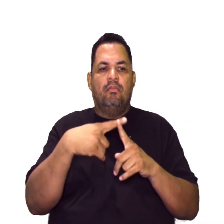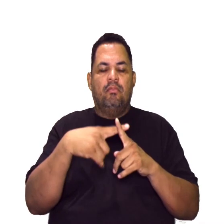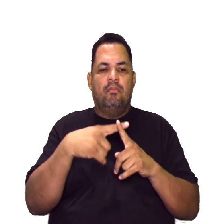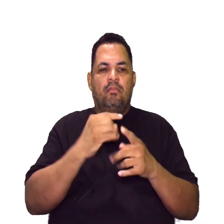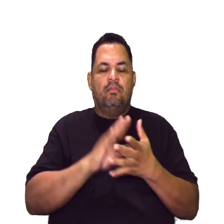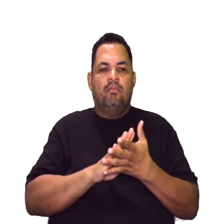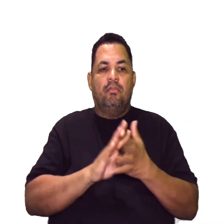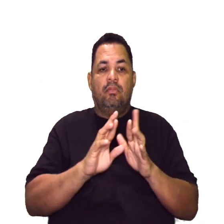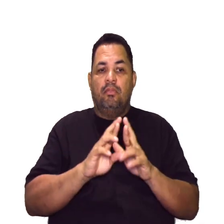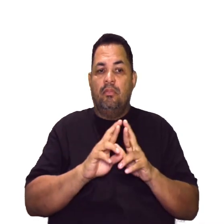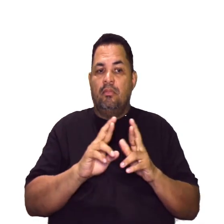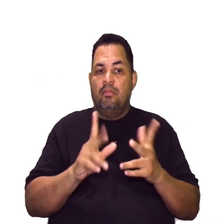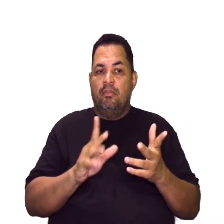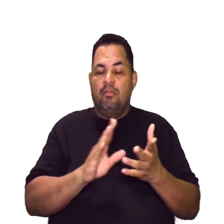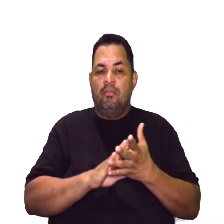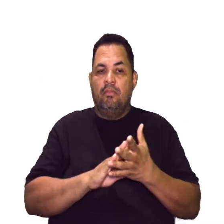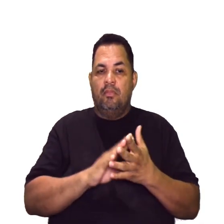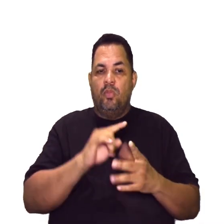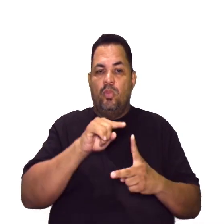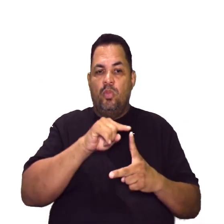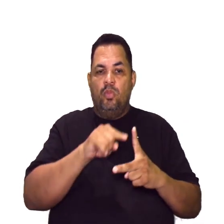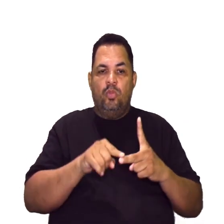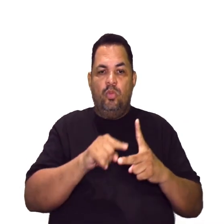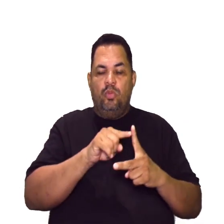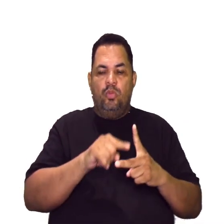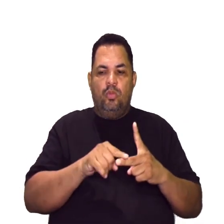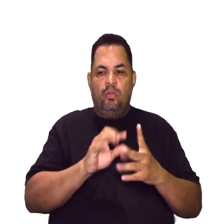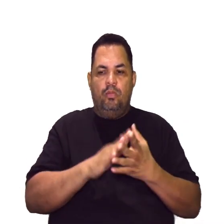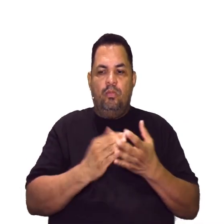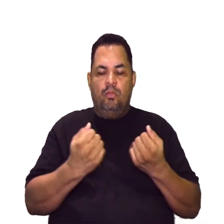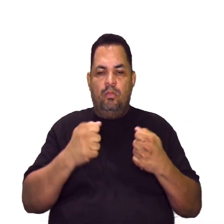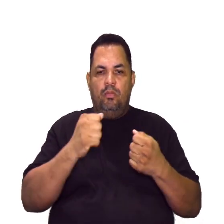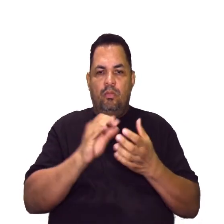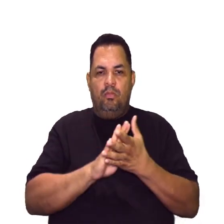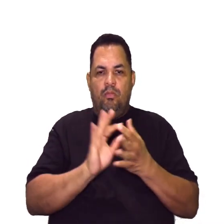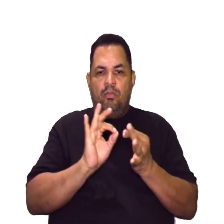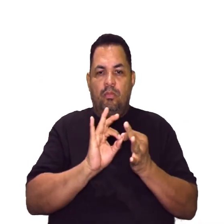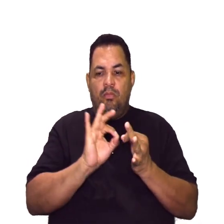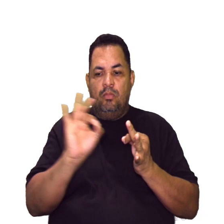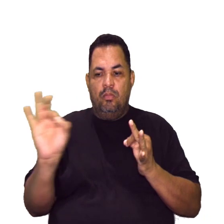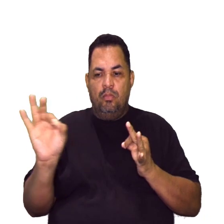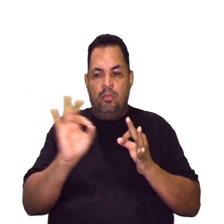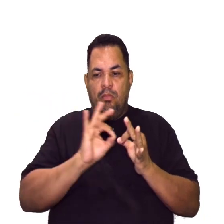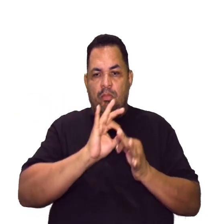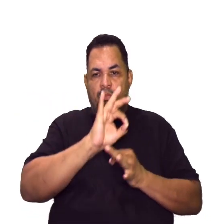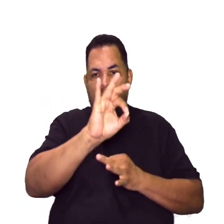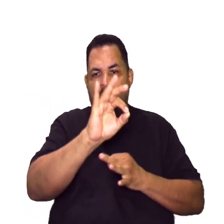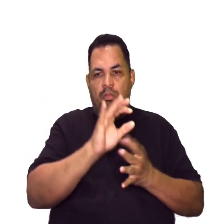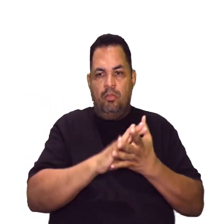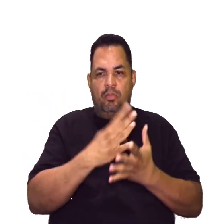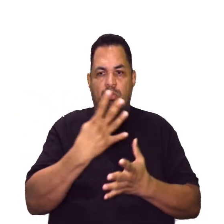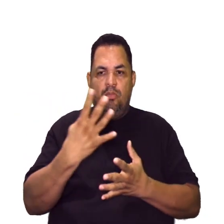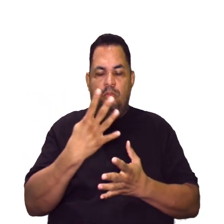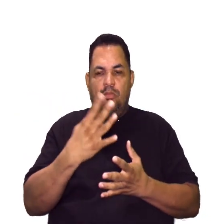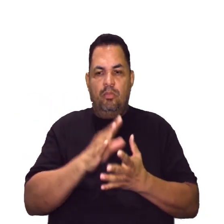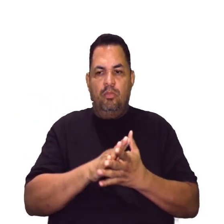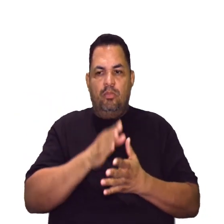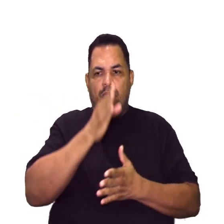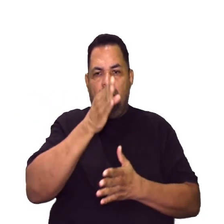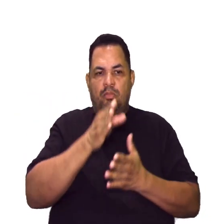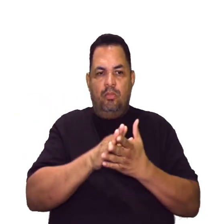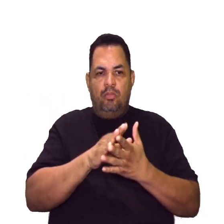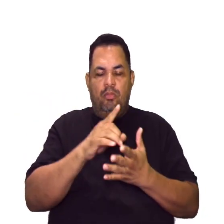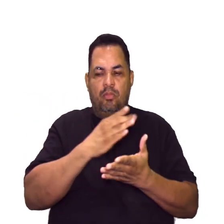átomo central. É o ângulo que permite a maior distância entre os 4 eixos